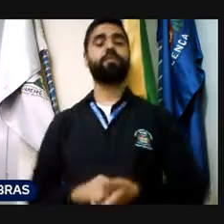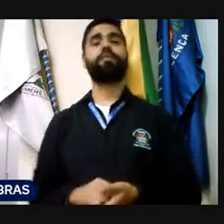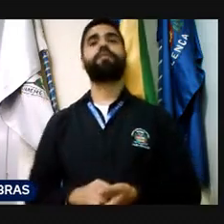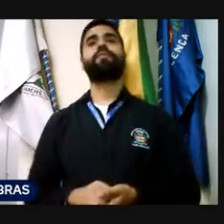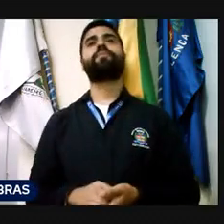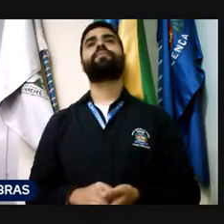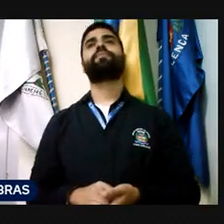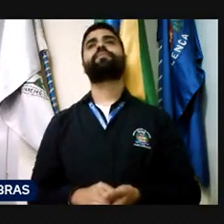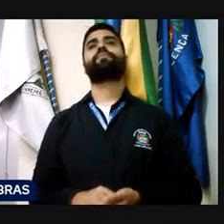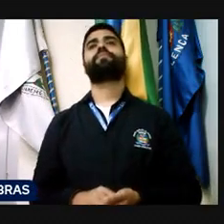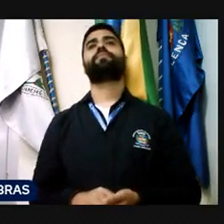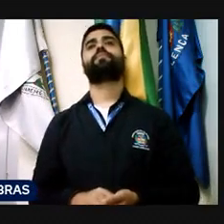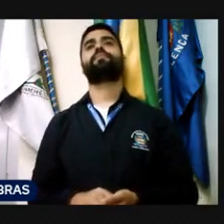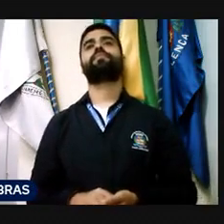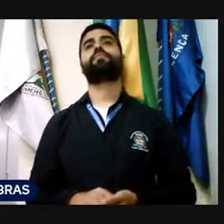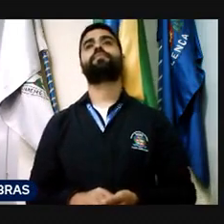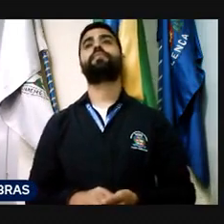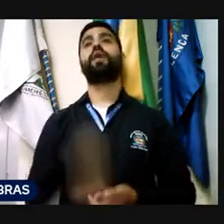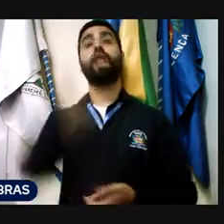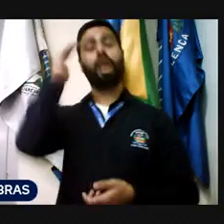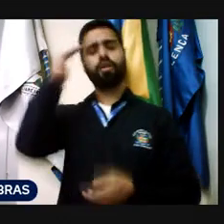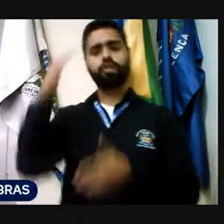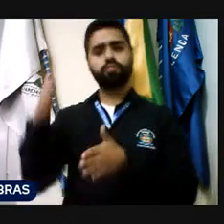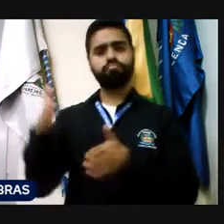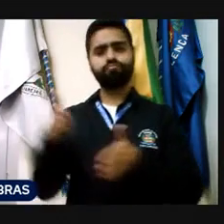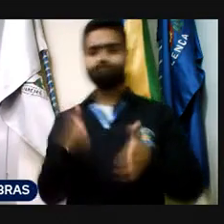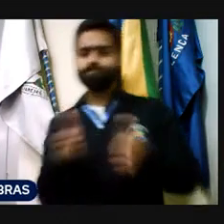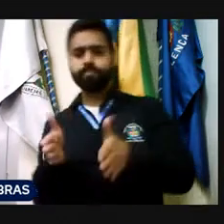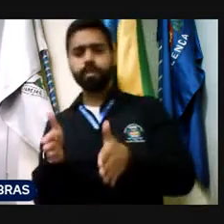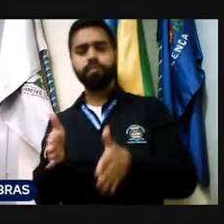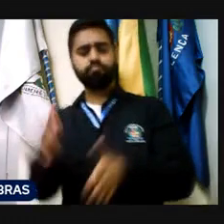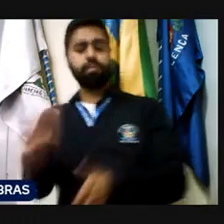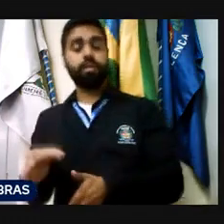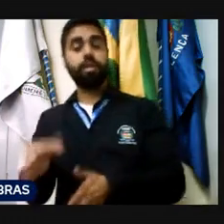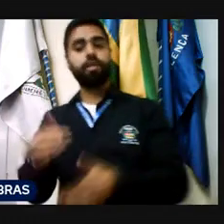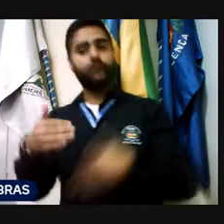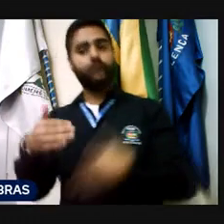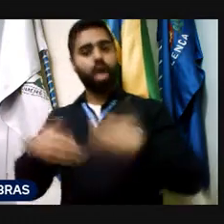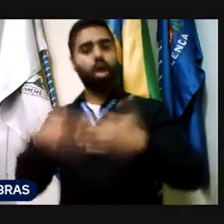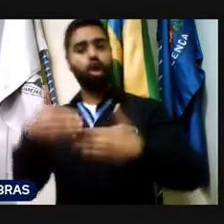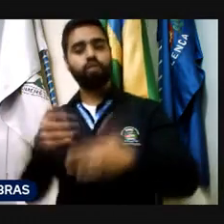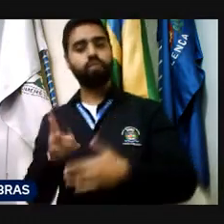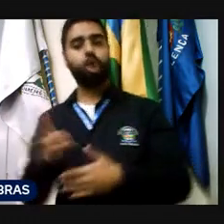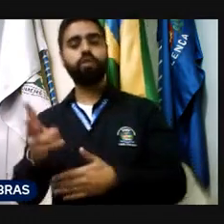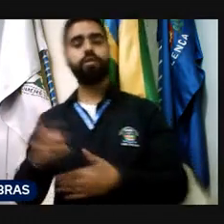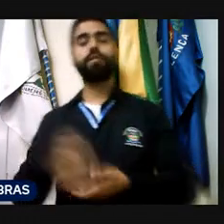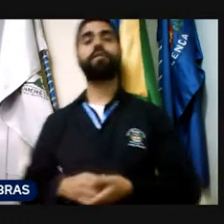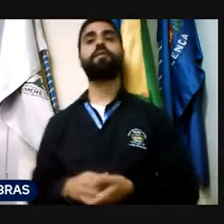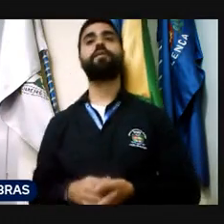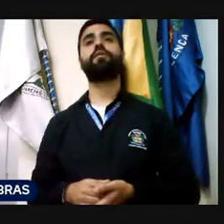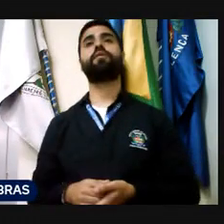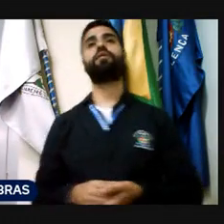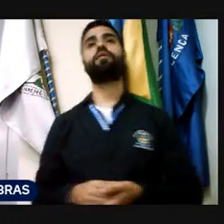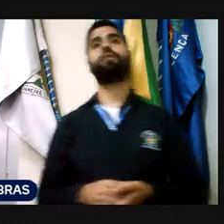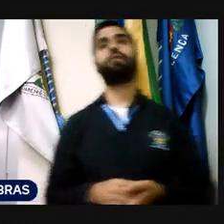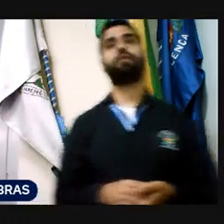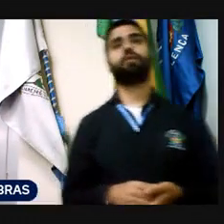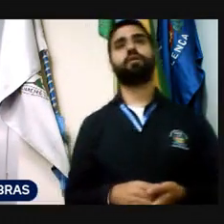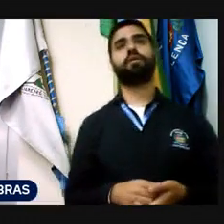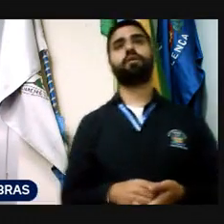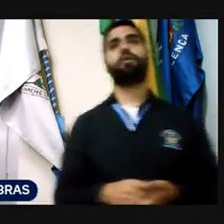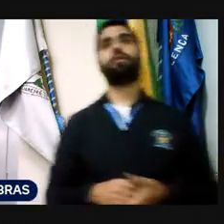acha que a gente está no caminho certo e nós vamos continuar caminhando. E quando a